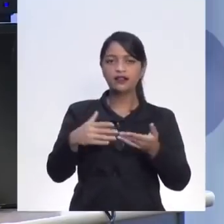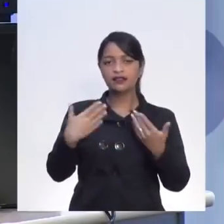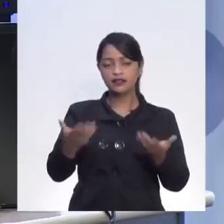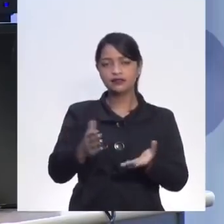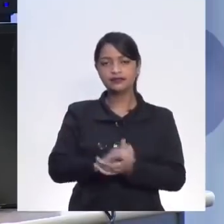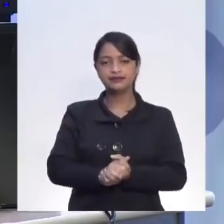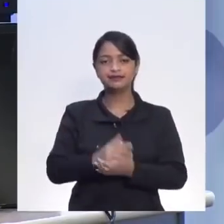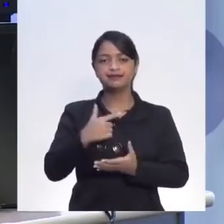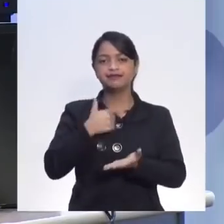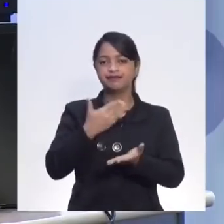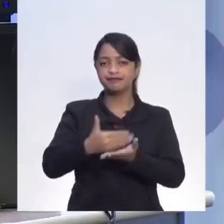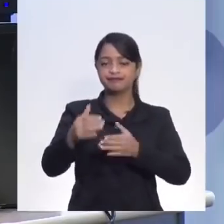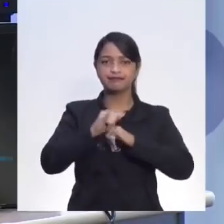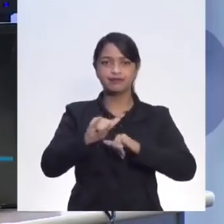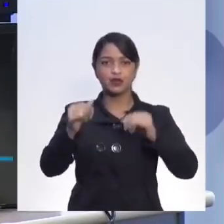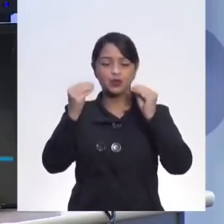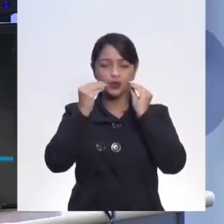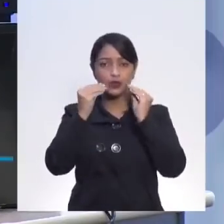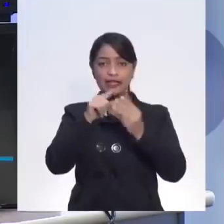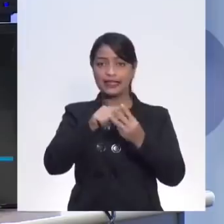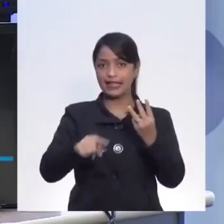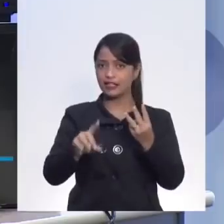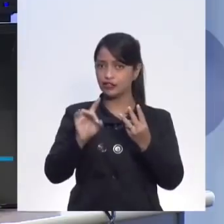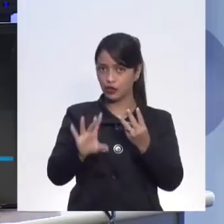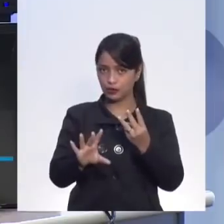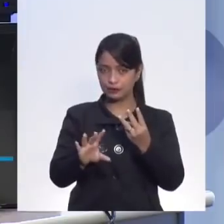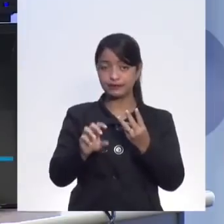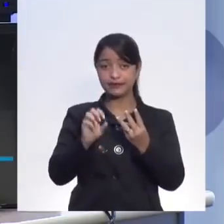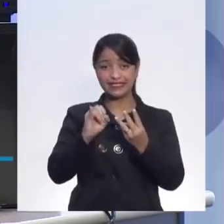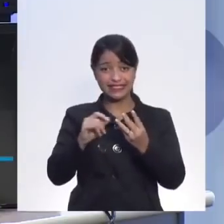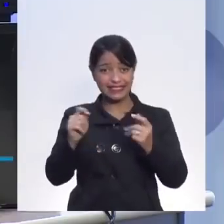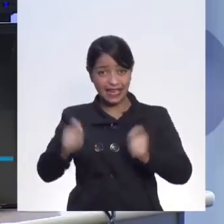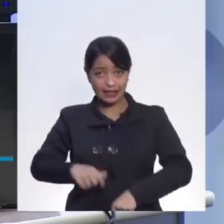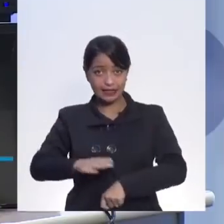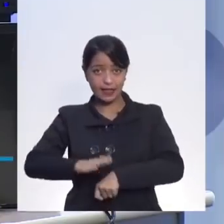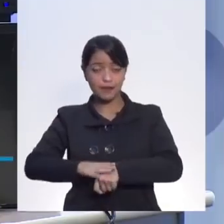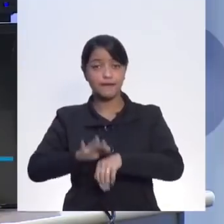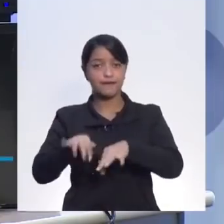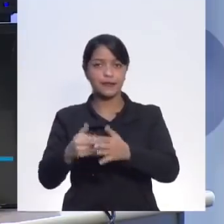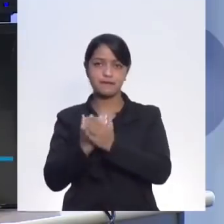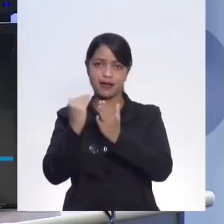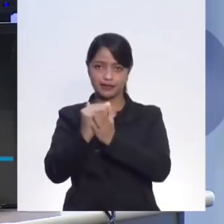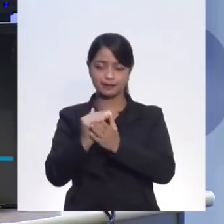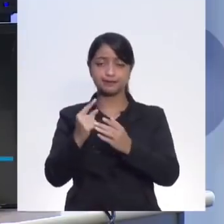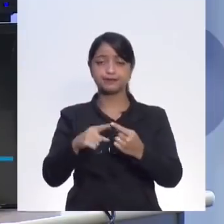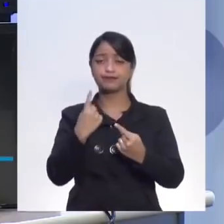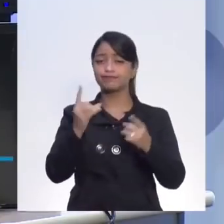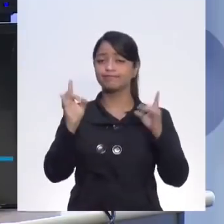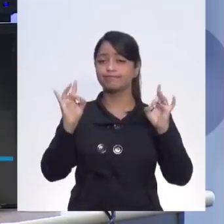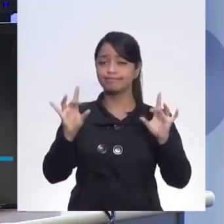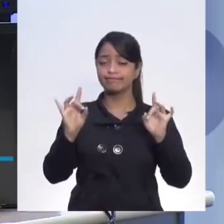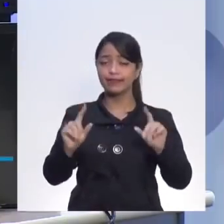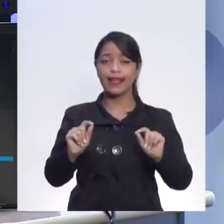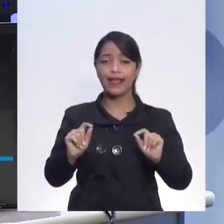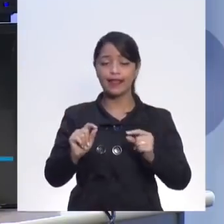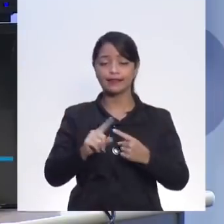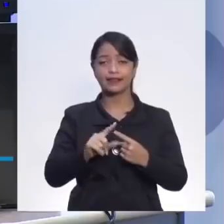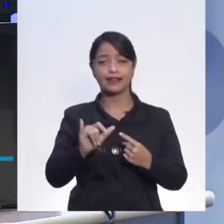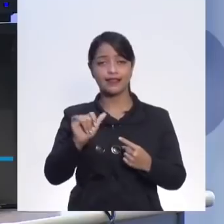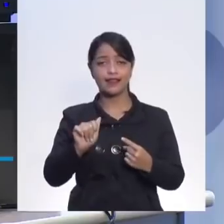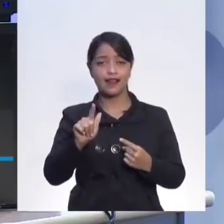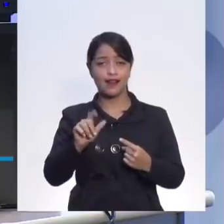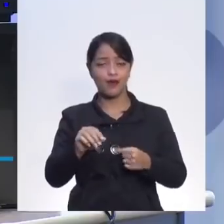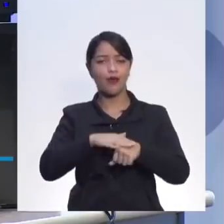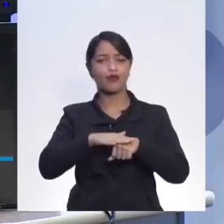3 beijinhos rapidinho, tá? E aí, se der tempo, a gente conclui no final, certo, Déia? Tem um especial para o Iago, que ele falou comigo, falou